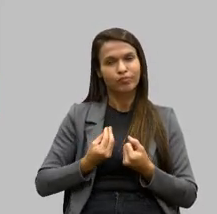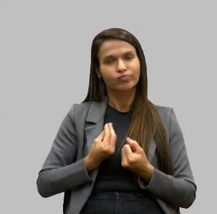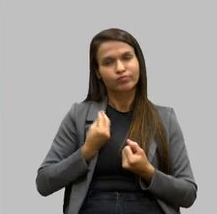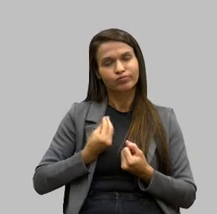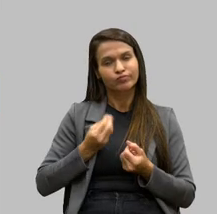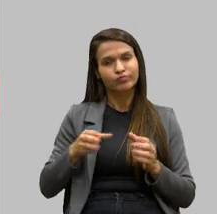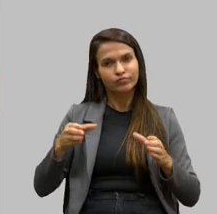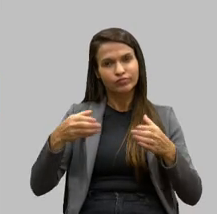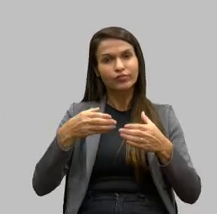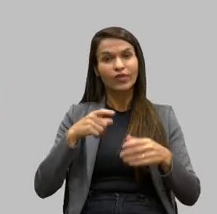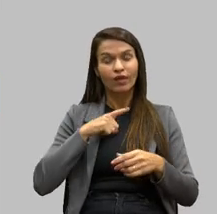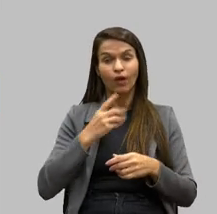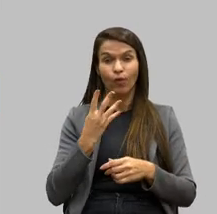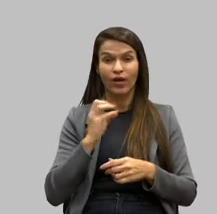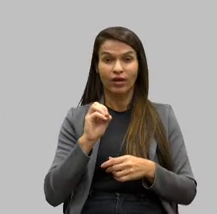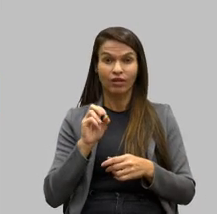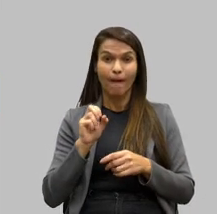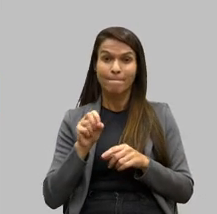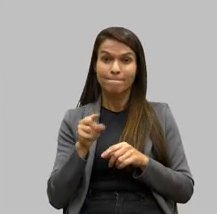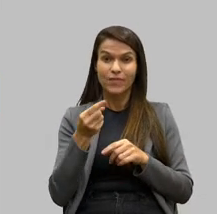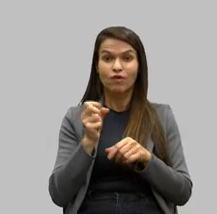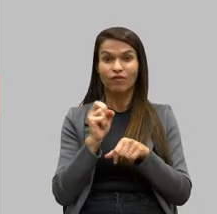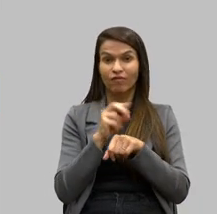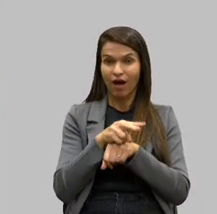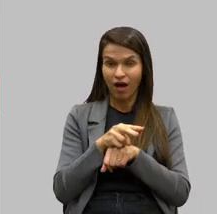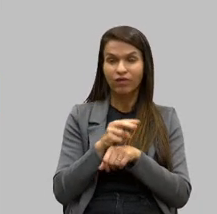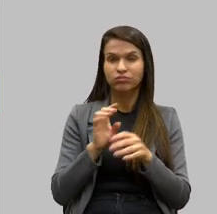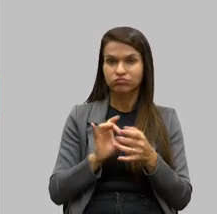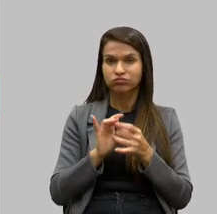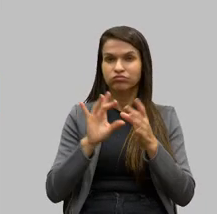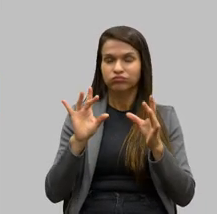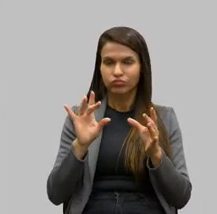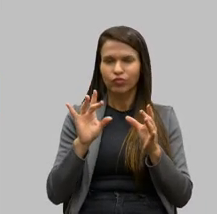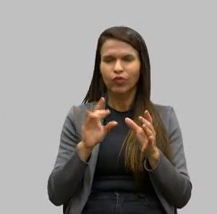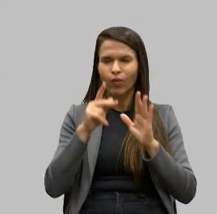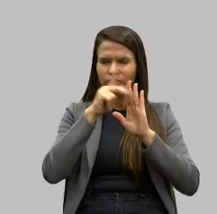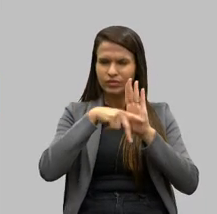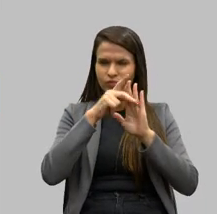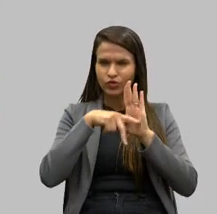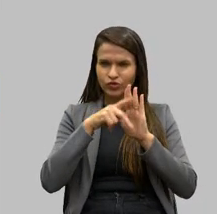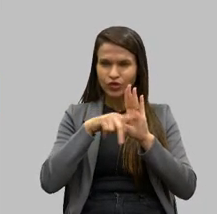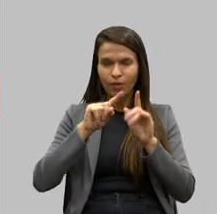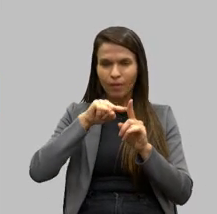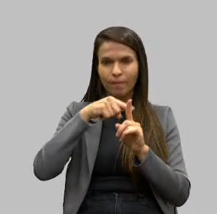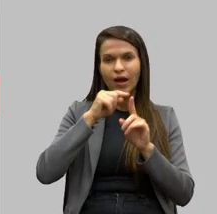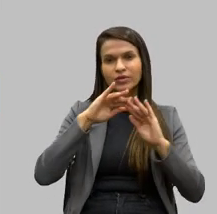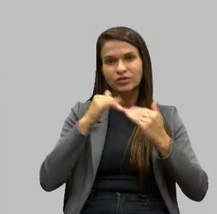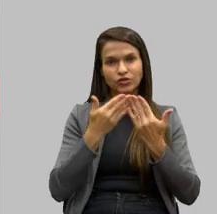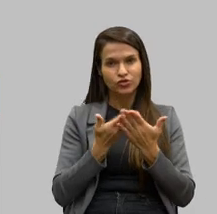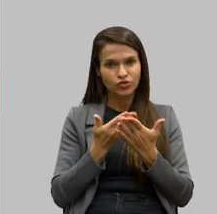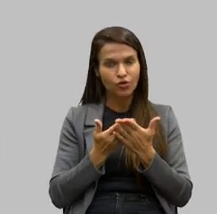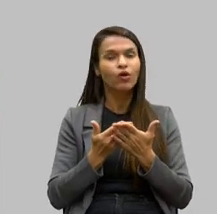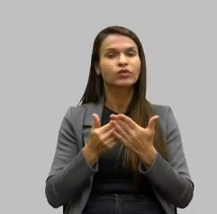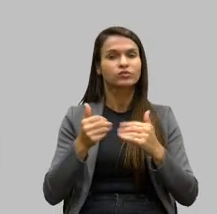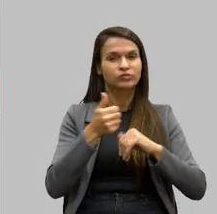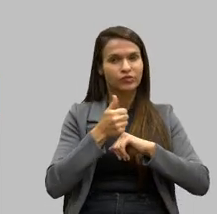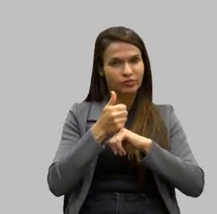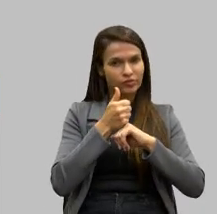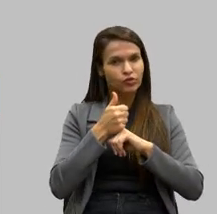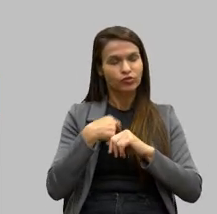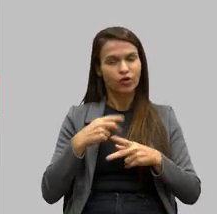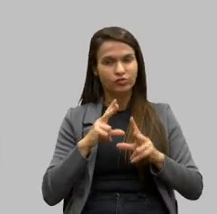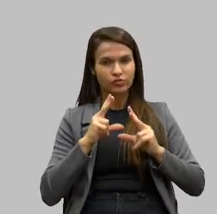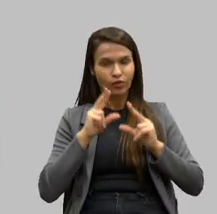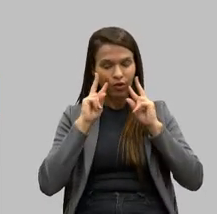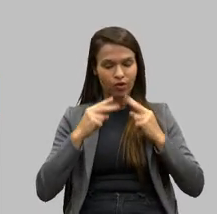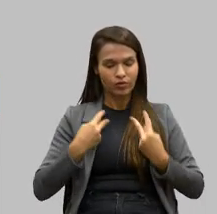40 mil vagas disponíveis e é por isso, com Trilhas de Futuro mais as escolas nossas profissionalizantes é que fomos reconhecidos